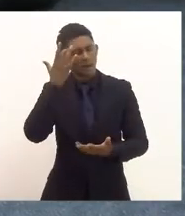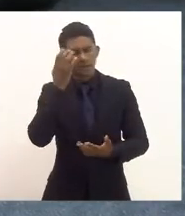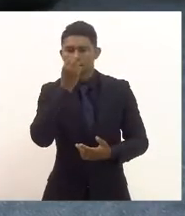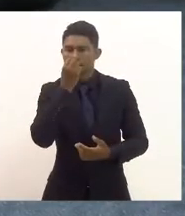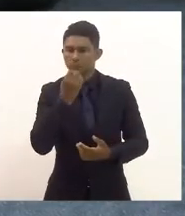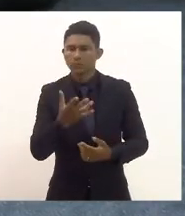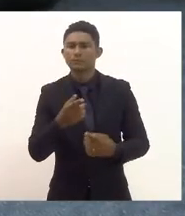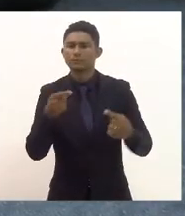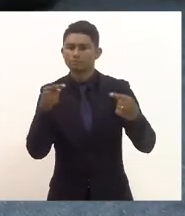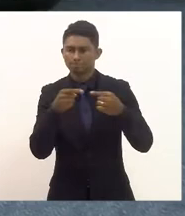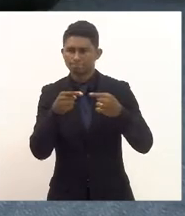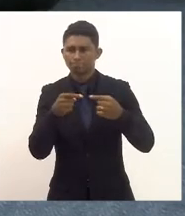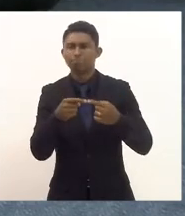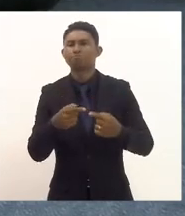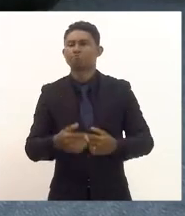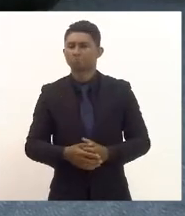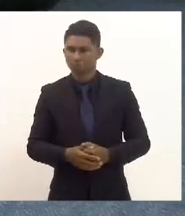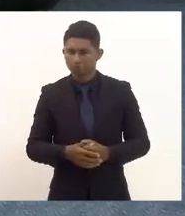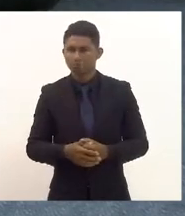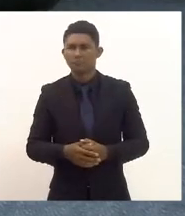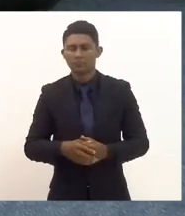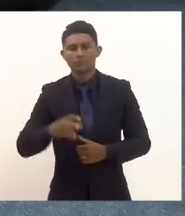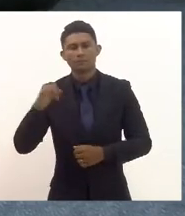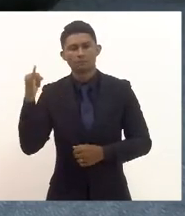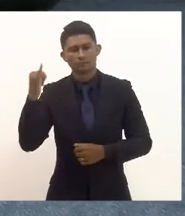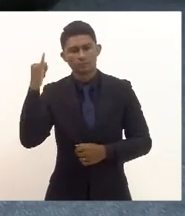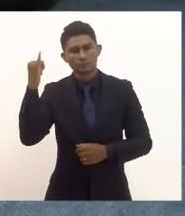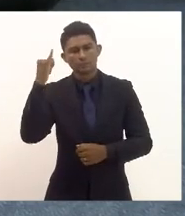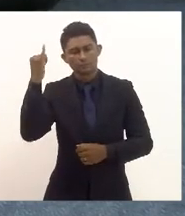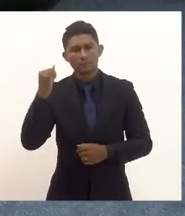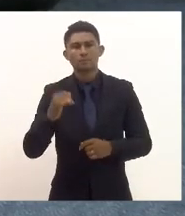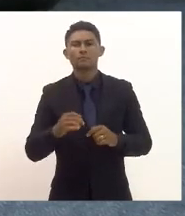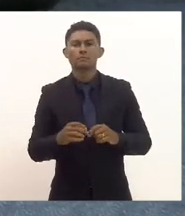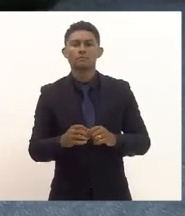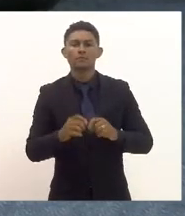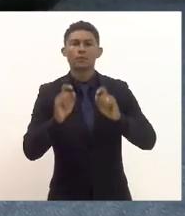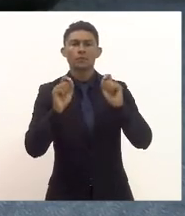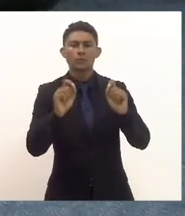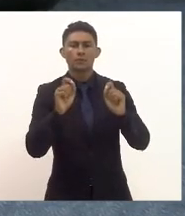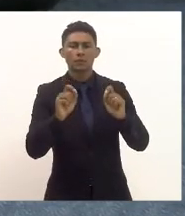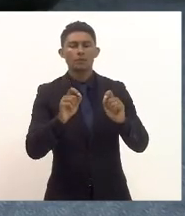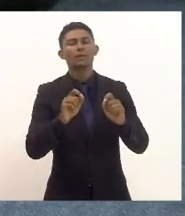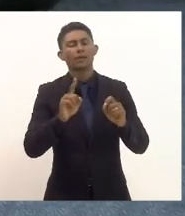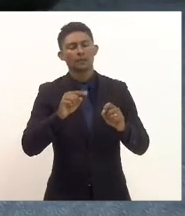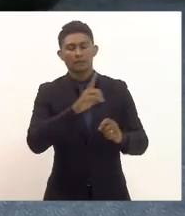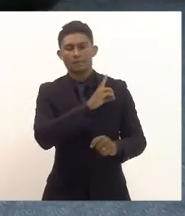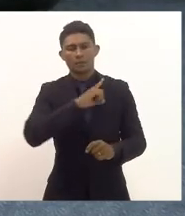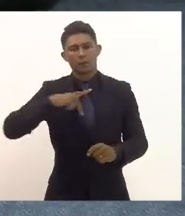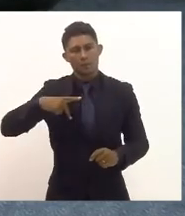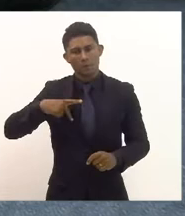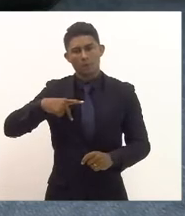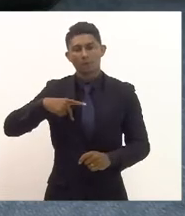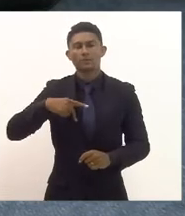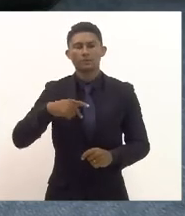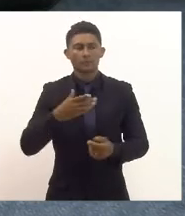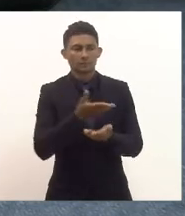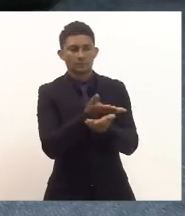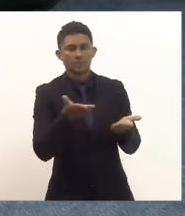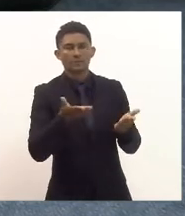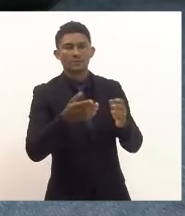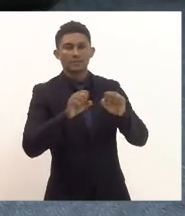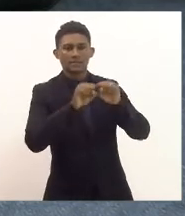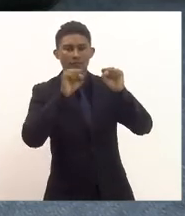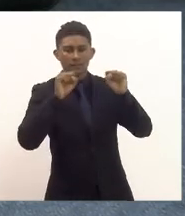reconhecimento do status da importância da centralidade da defensoria pública e no sistema na